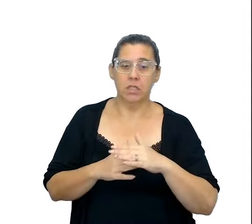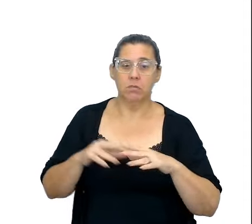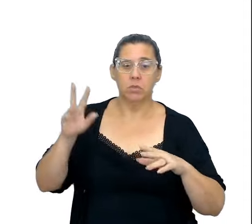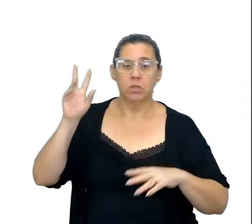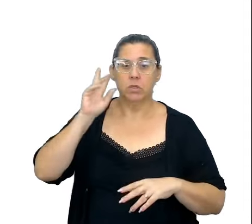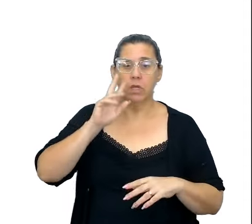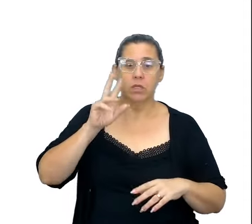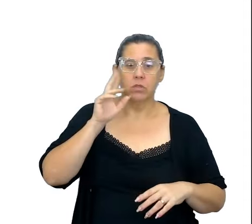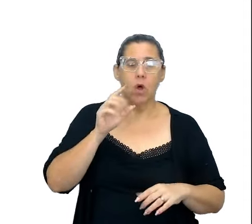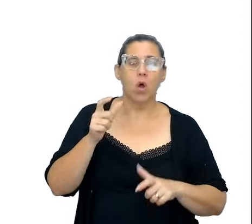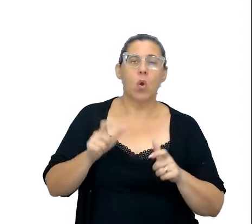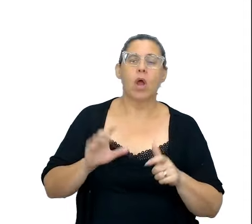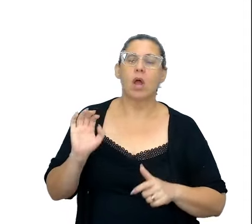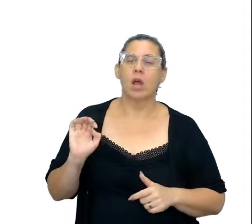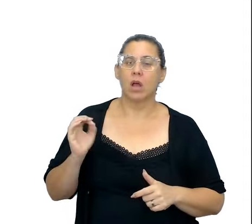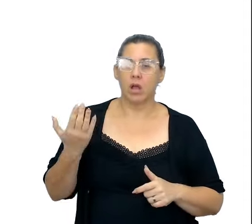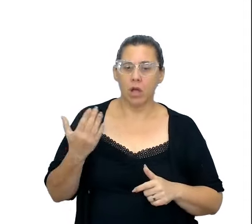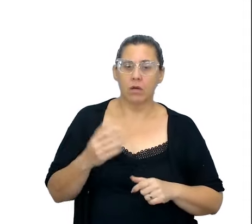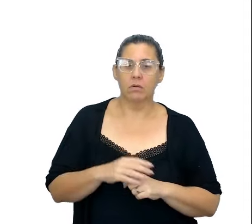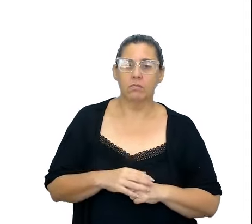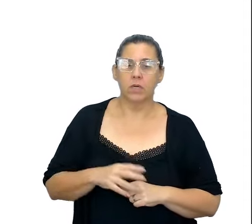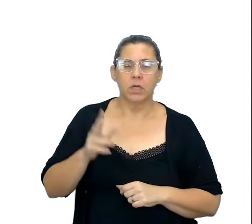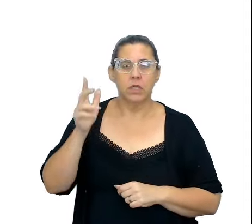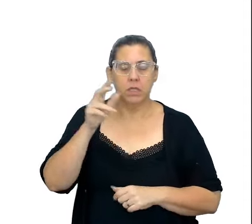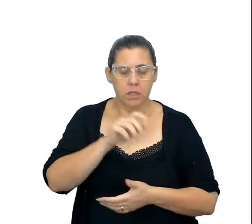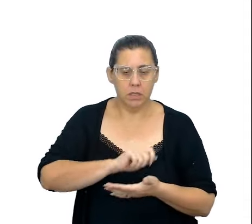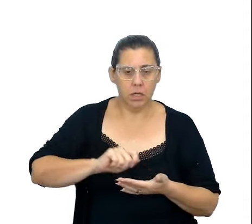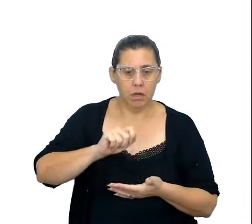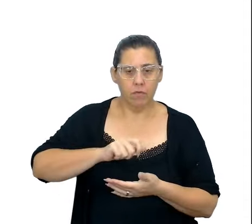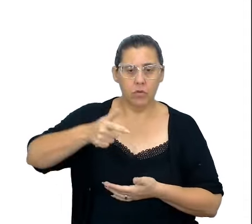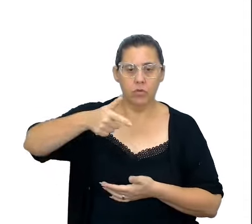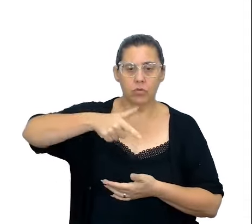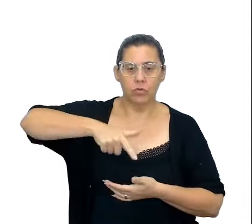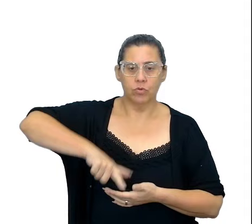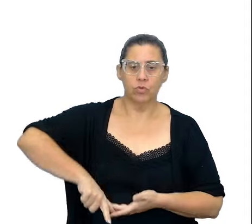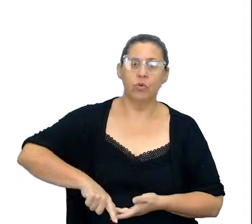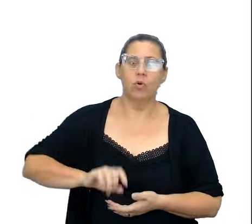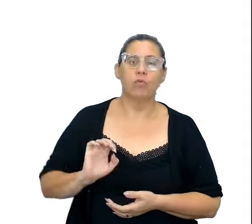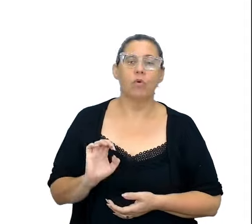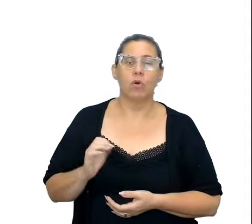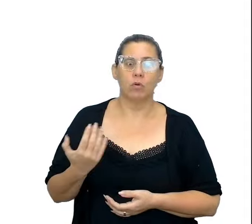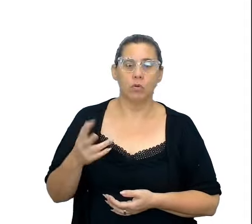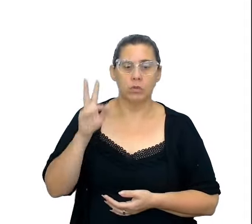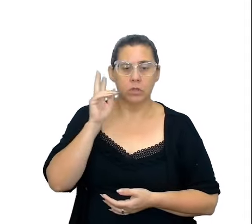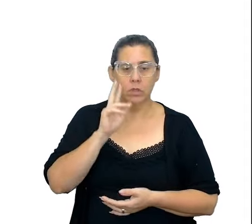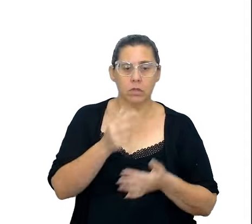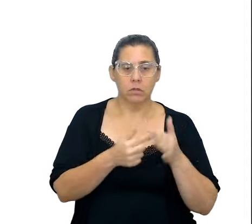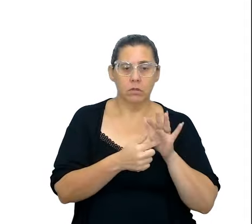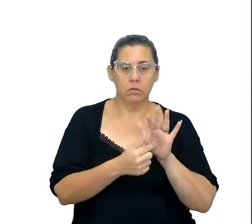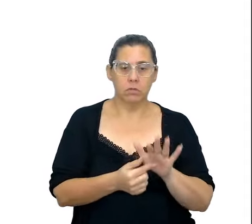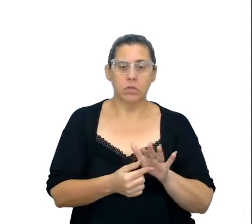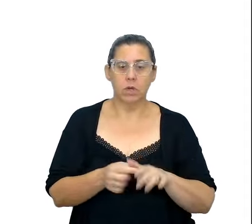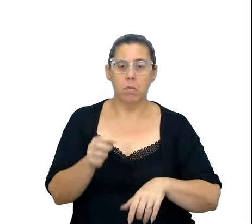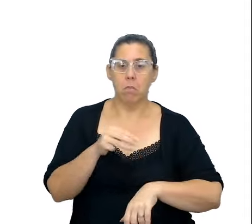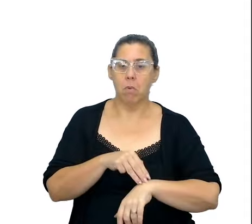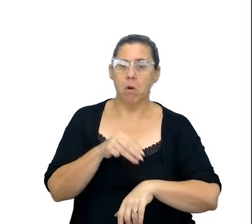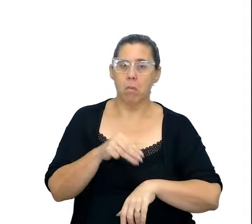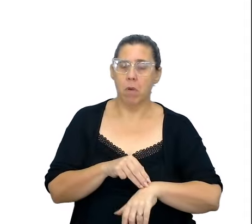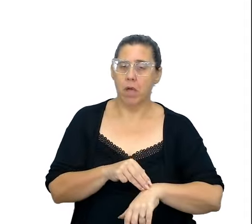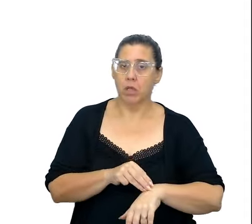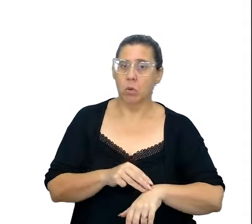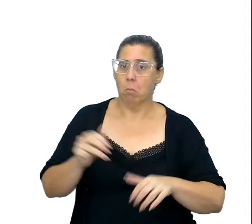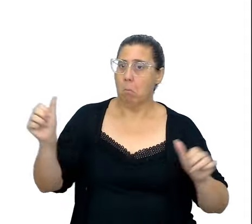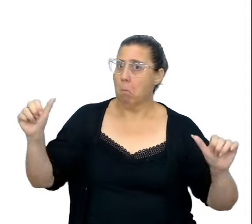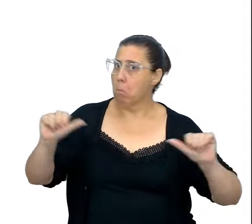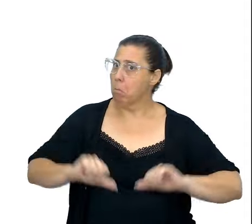se realiza, né? Reescreva o acontecimento da história em que apareça o momento de grande tensão,